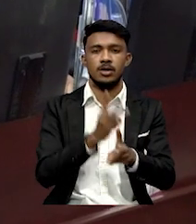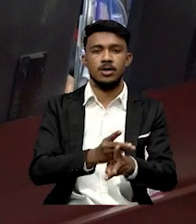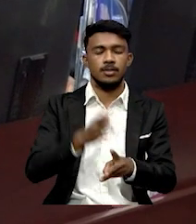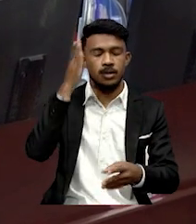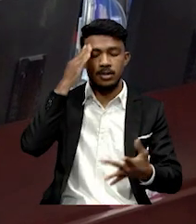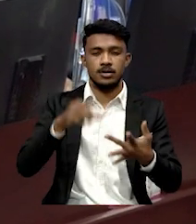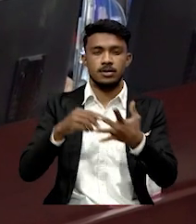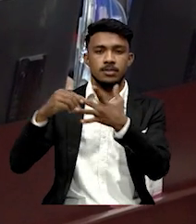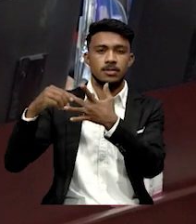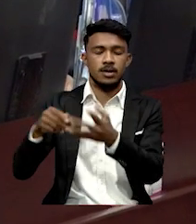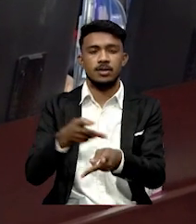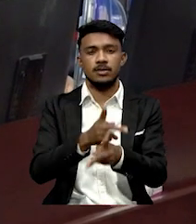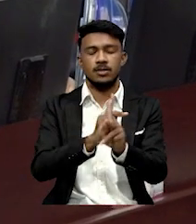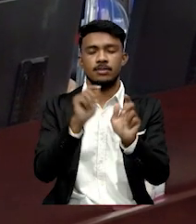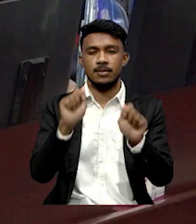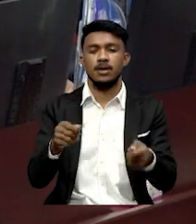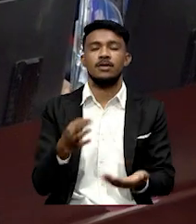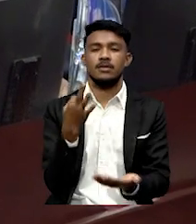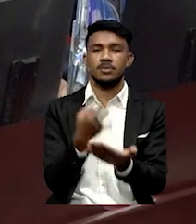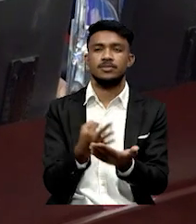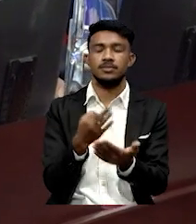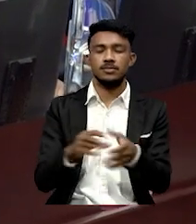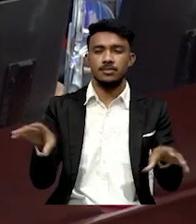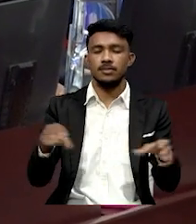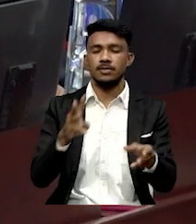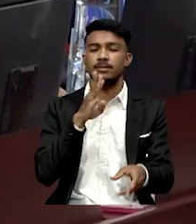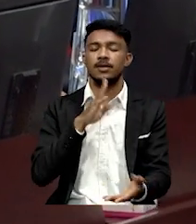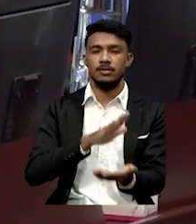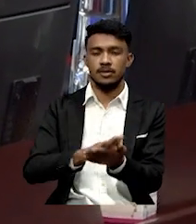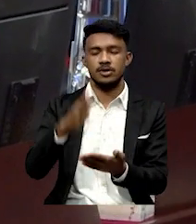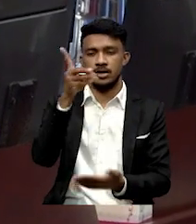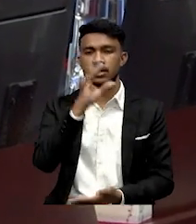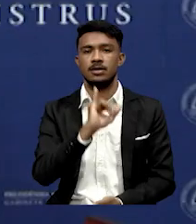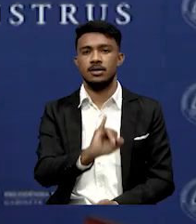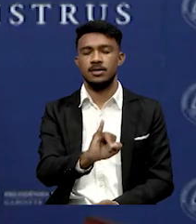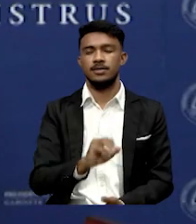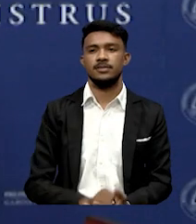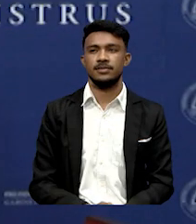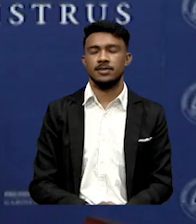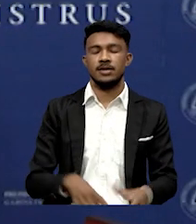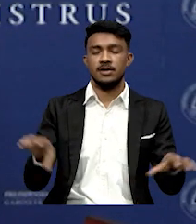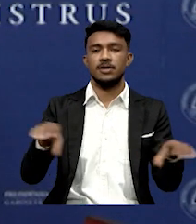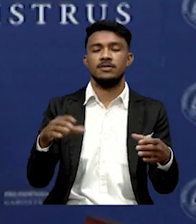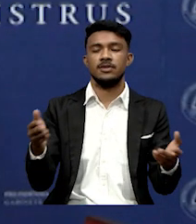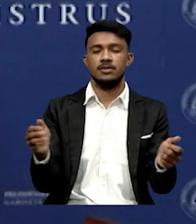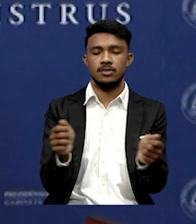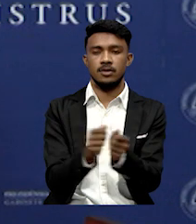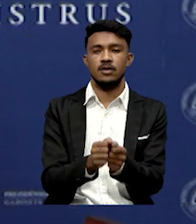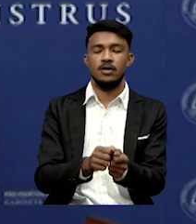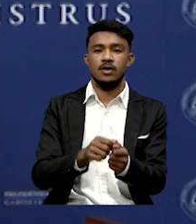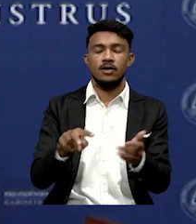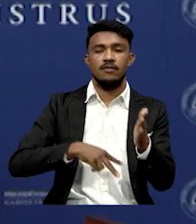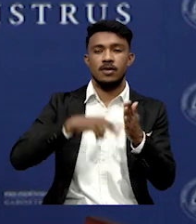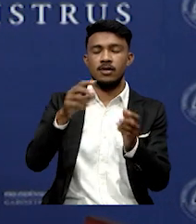para empréstimo ou de financiar o projeto fornecimento BEMOS e a cidade de Lee. Projeto né, o valor total dólar